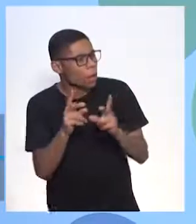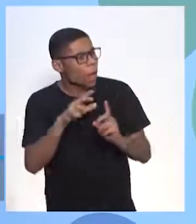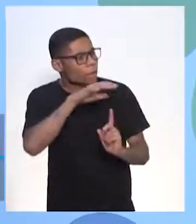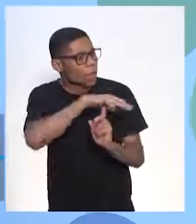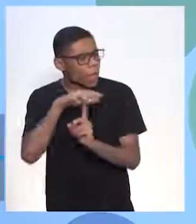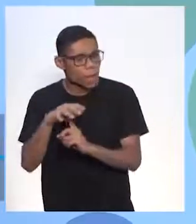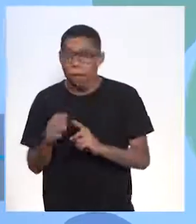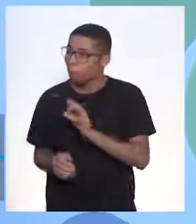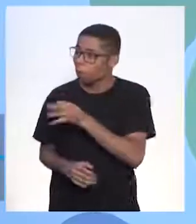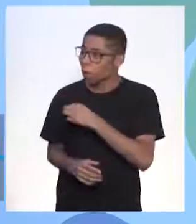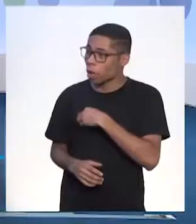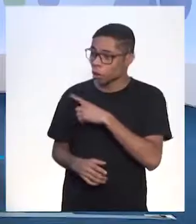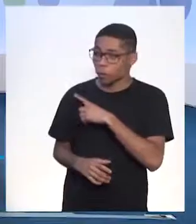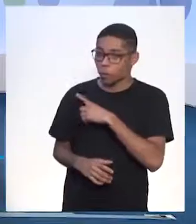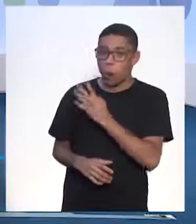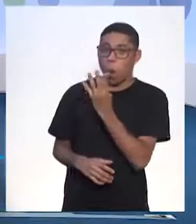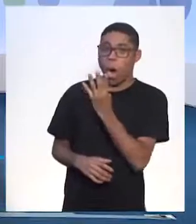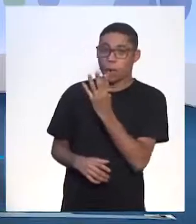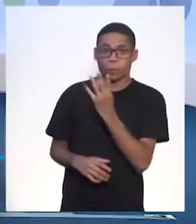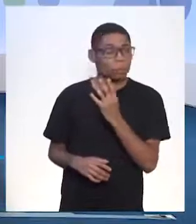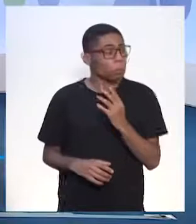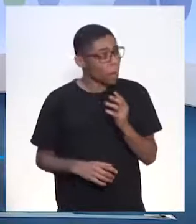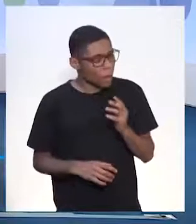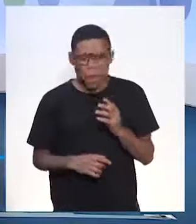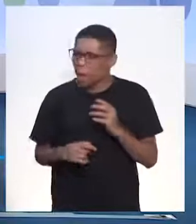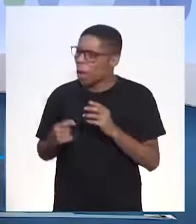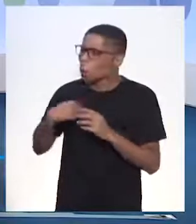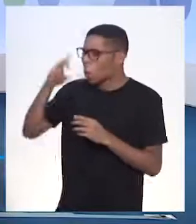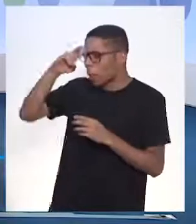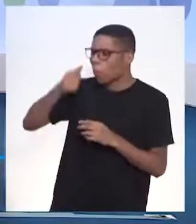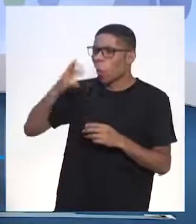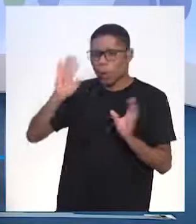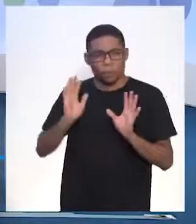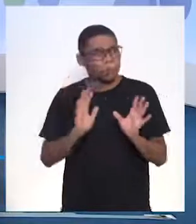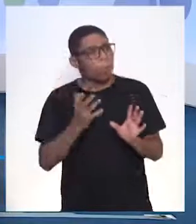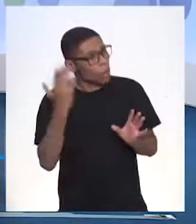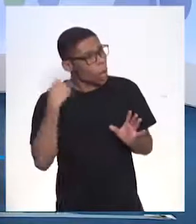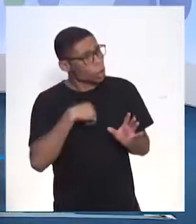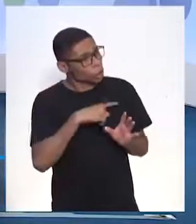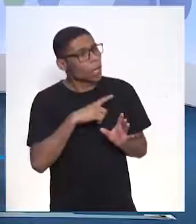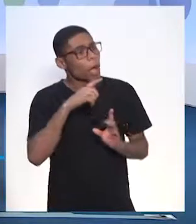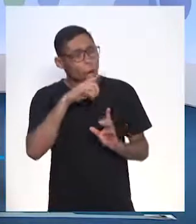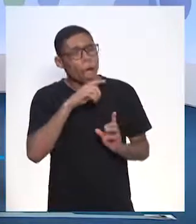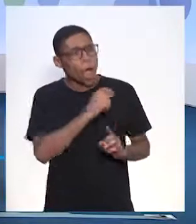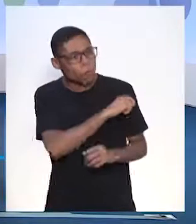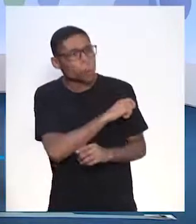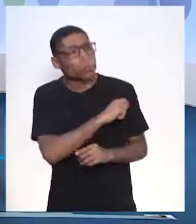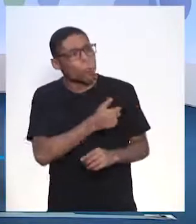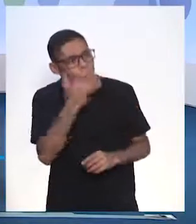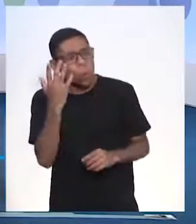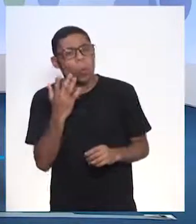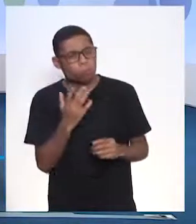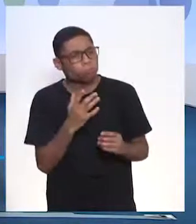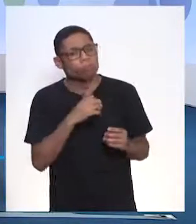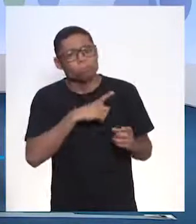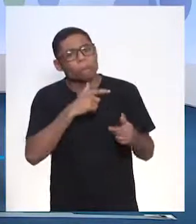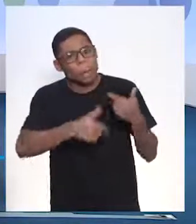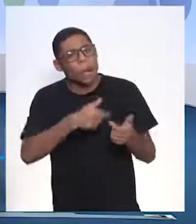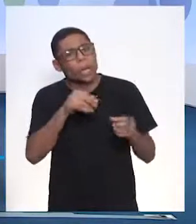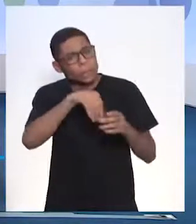vou lembrar a quantidade, mas eu tive muitos alunos que trabalhavam na feira. Sabia aquele cálculo mental, sim, bons, na hora,